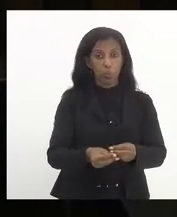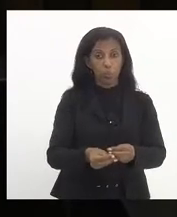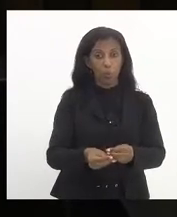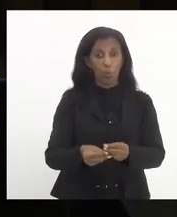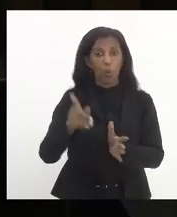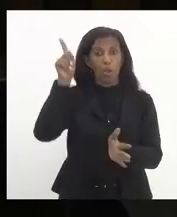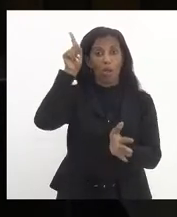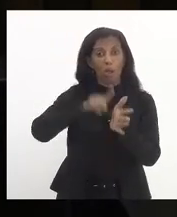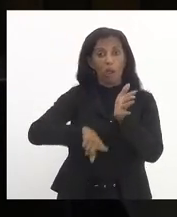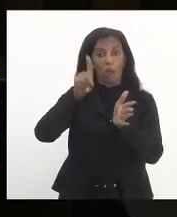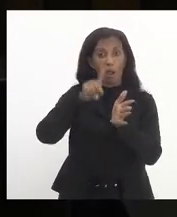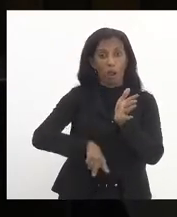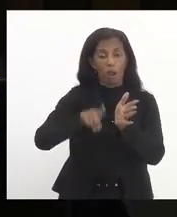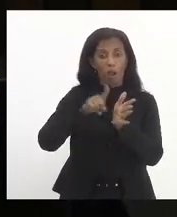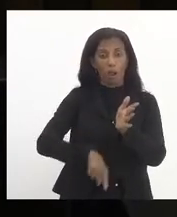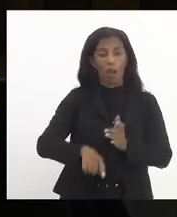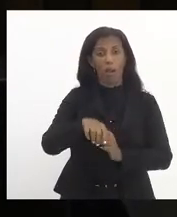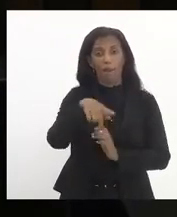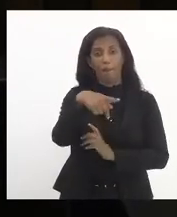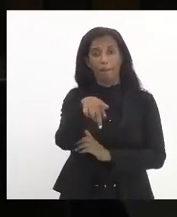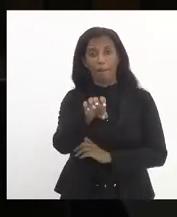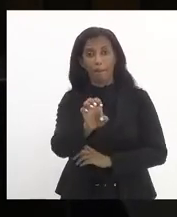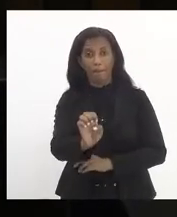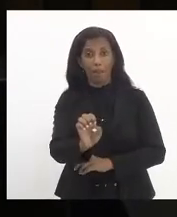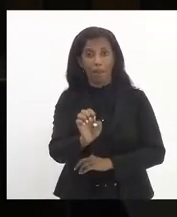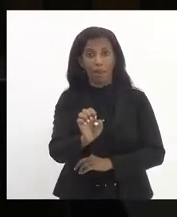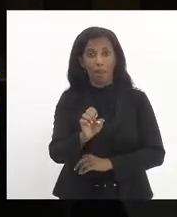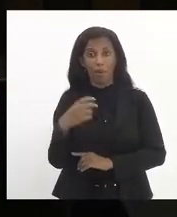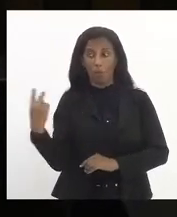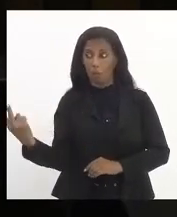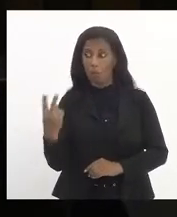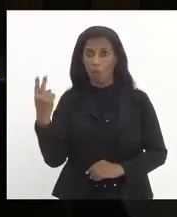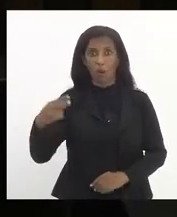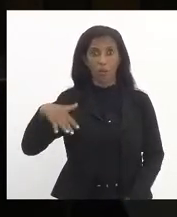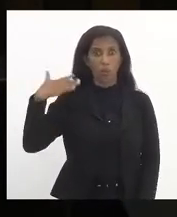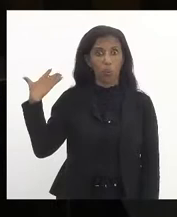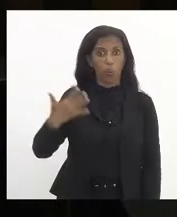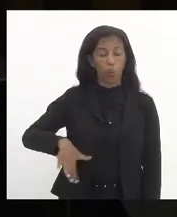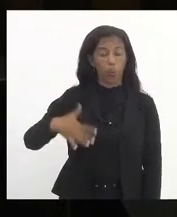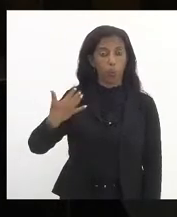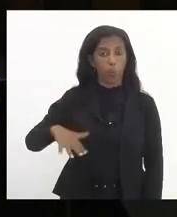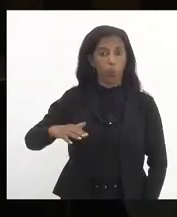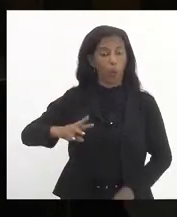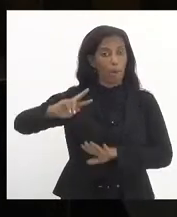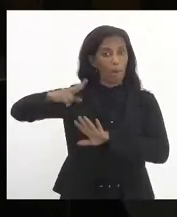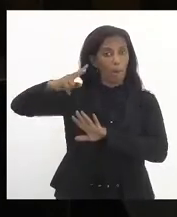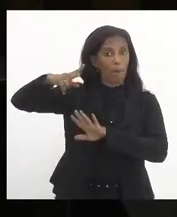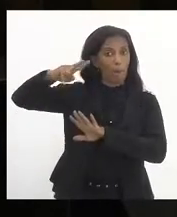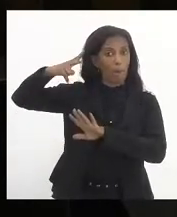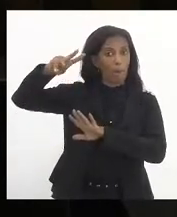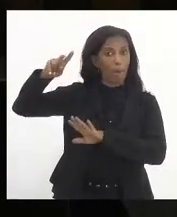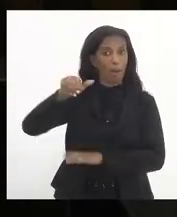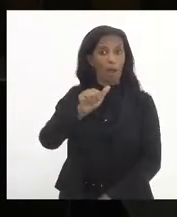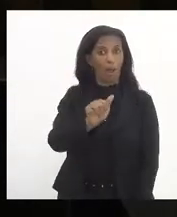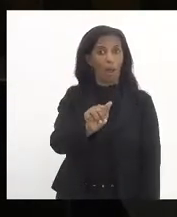abatido na nossa PE com valores estratosféricos de